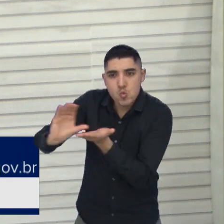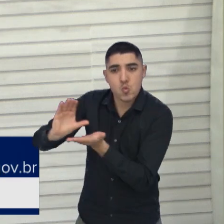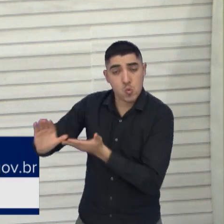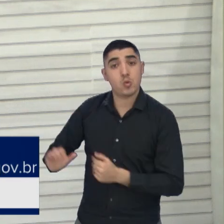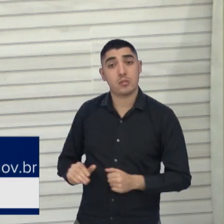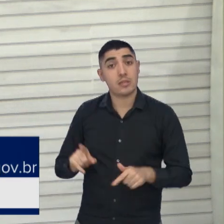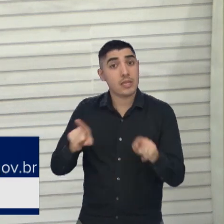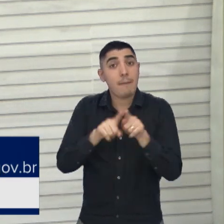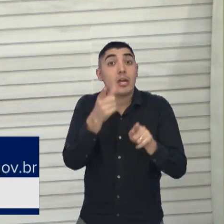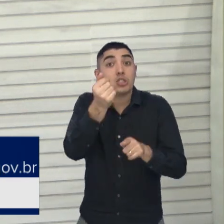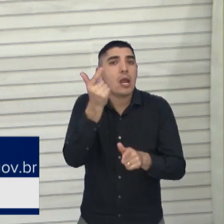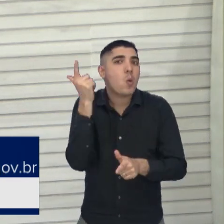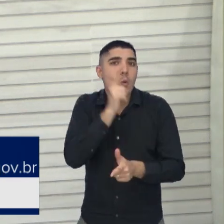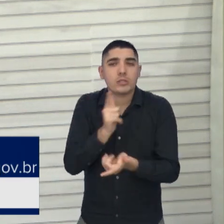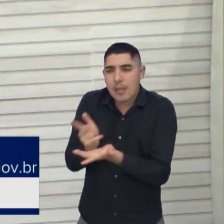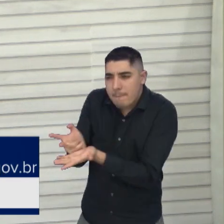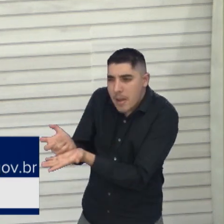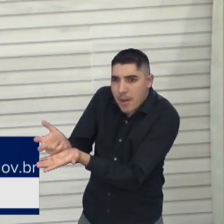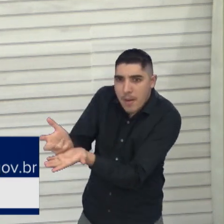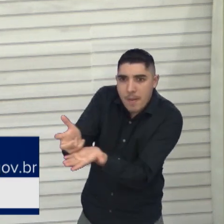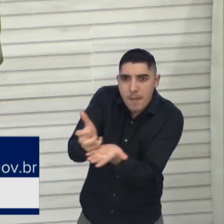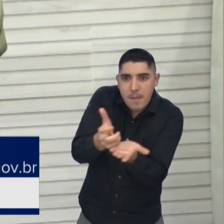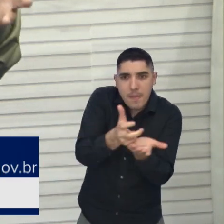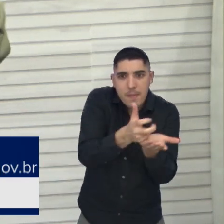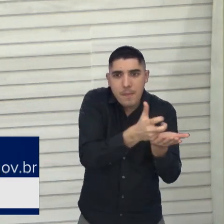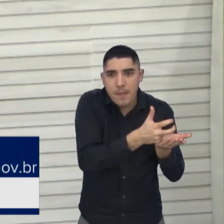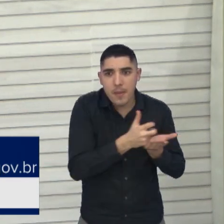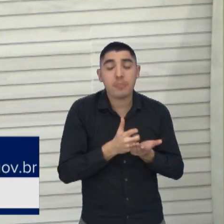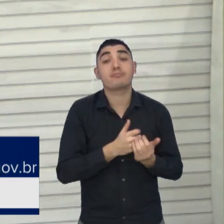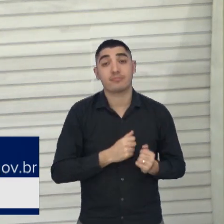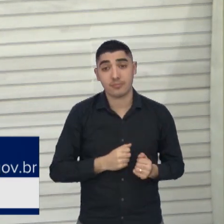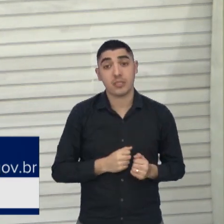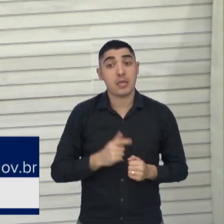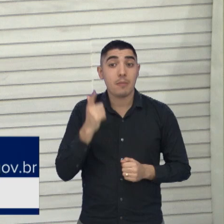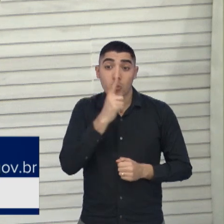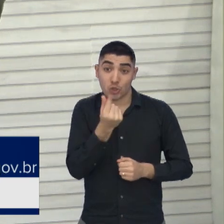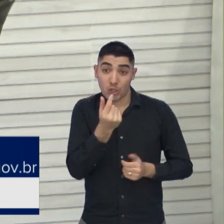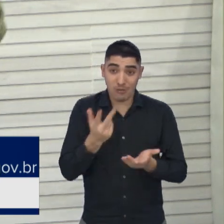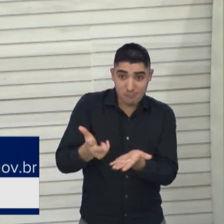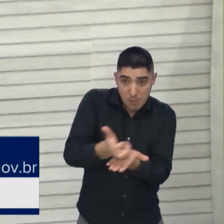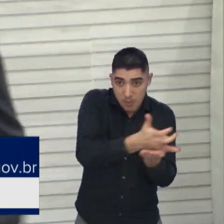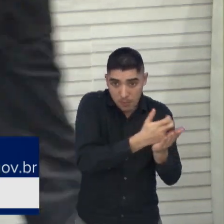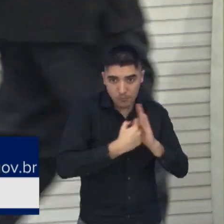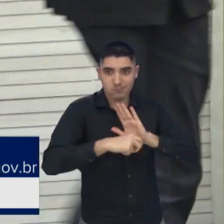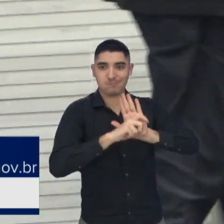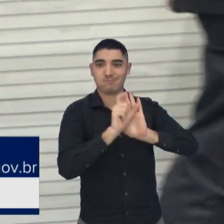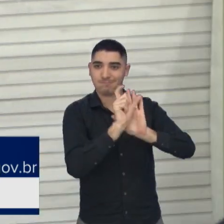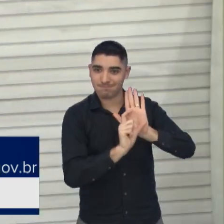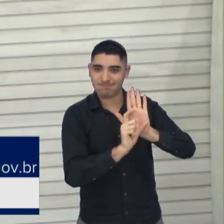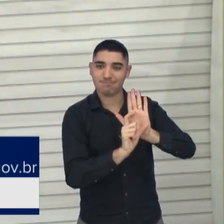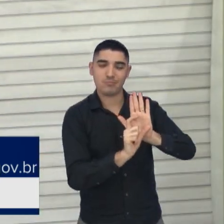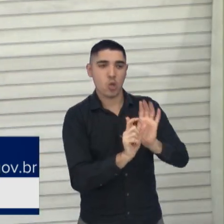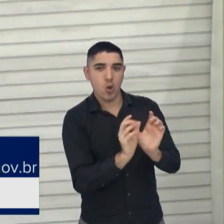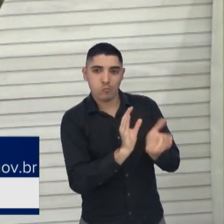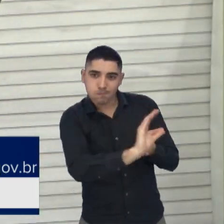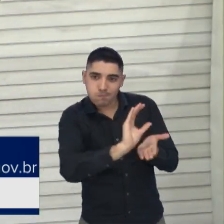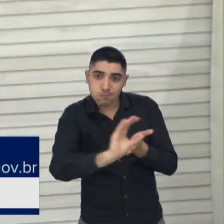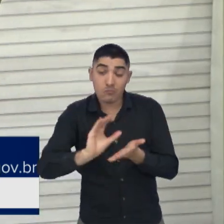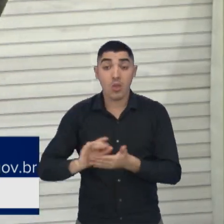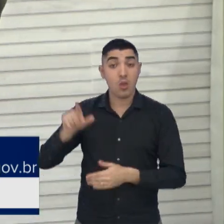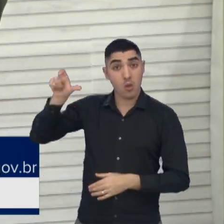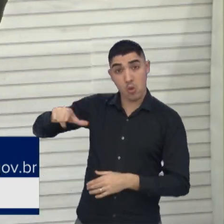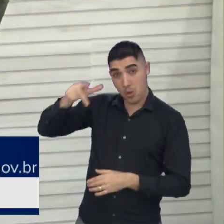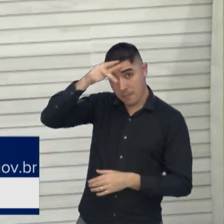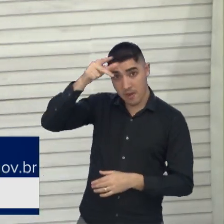melhor o dinheiro, ajudando a destinar o melhor dinheiro. Esse prefeito já mostrou, ele odeia